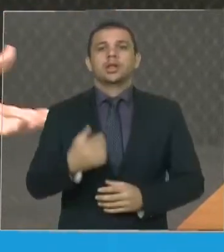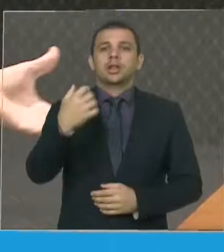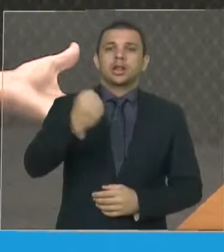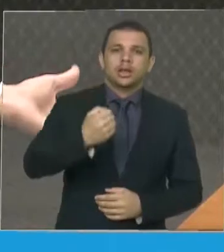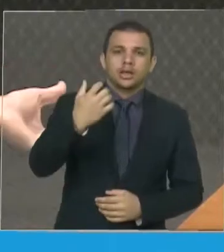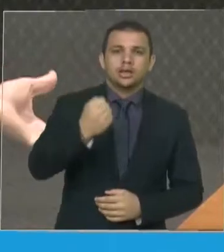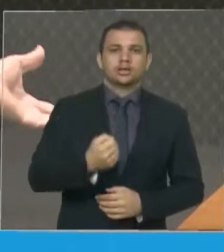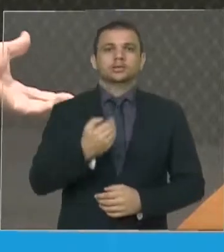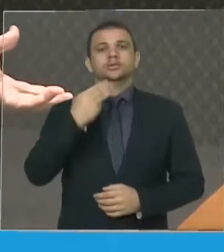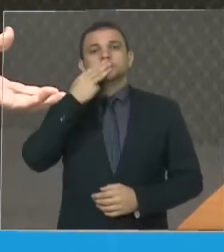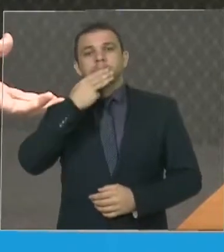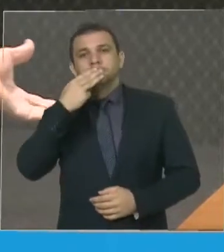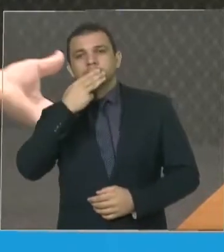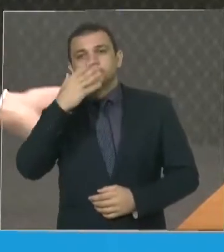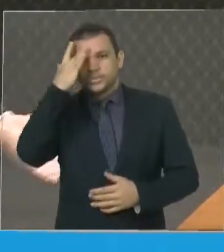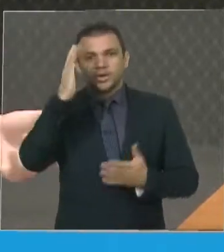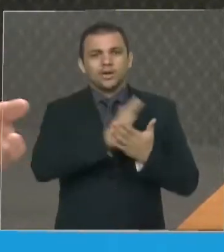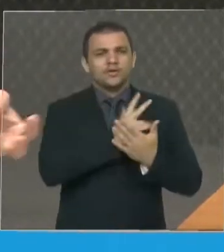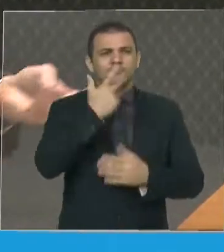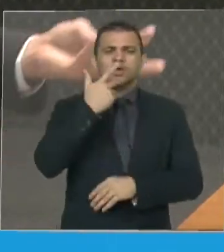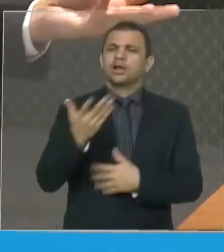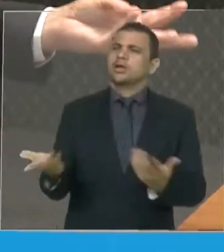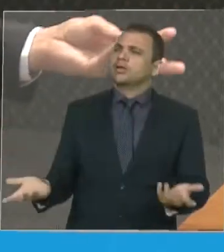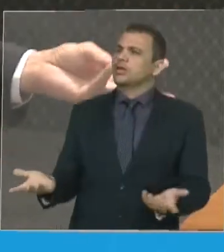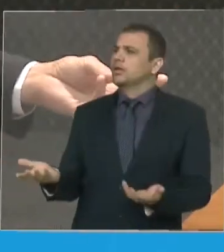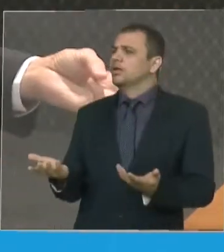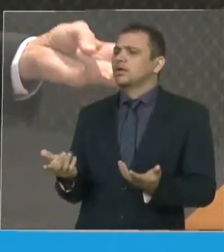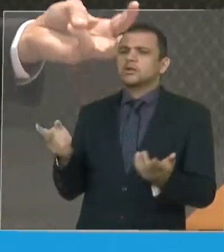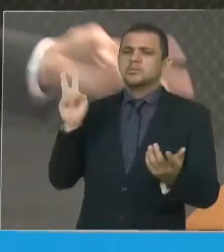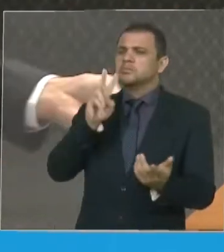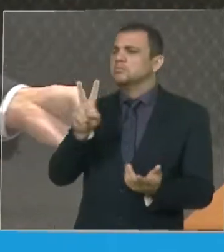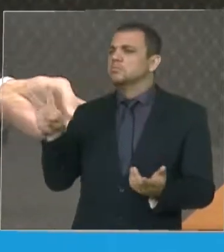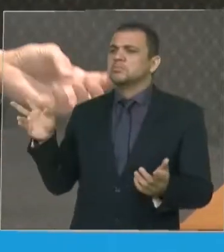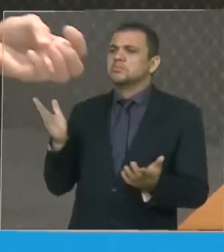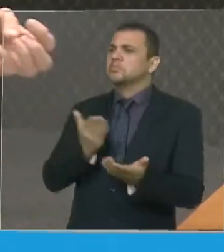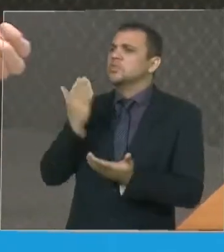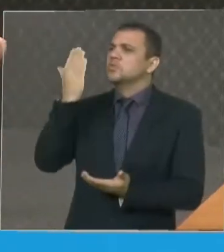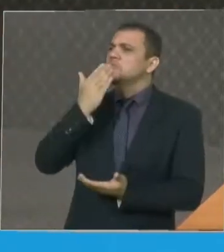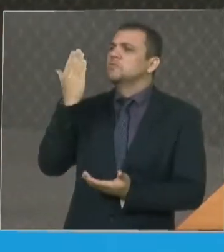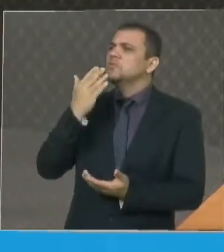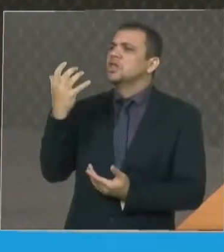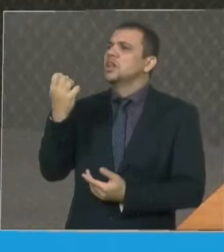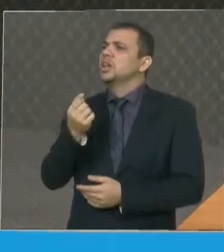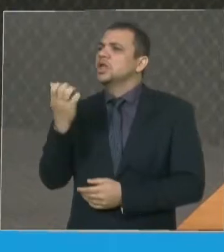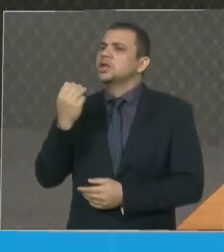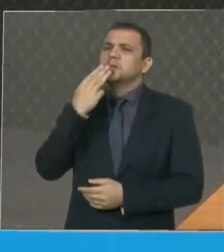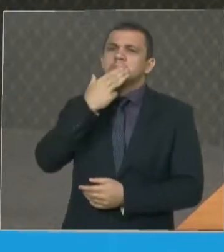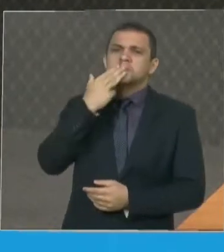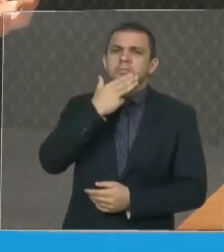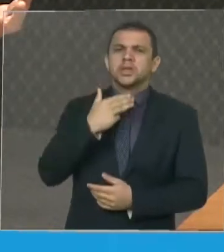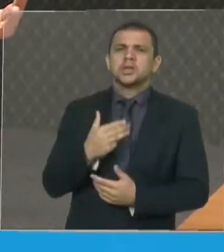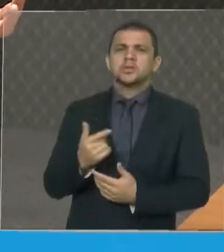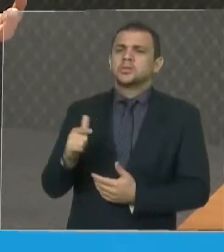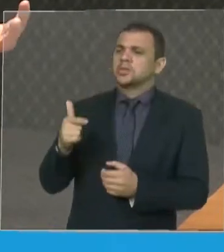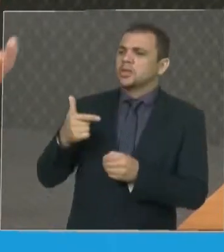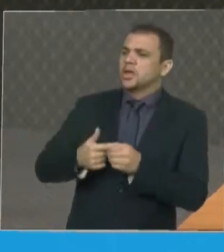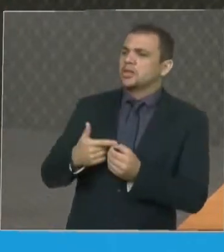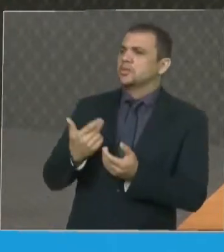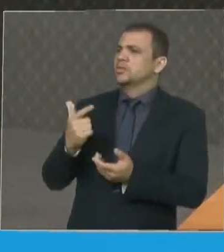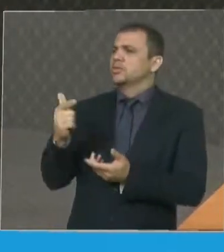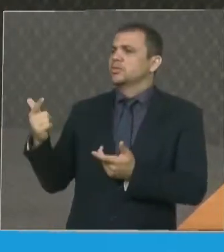leite, onde o mel? Ah, não tem gasolina, não tem, todos